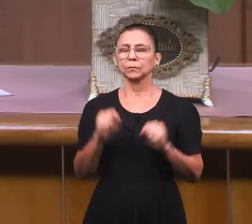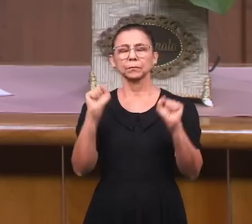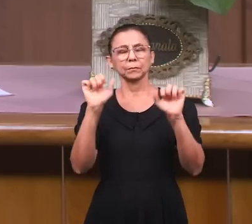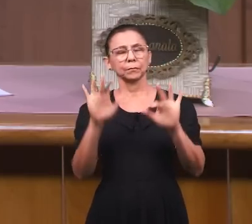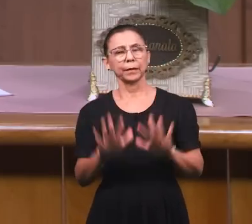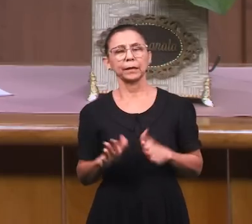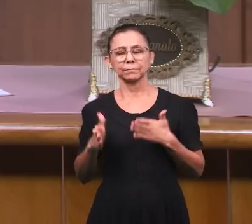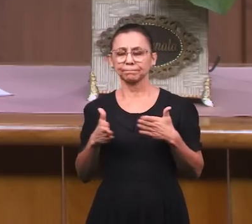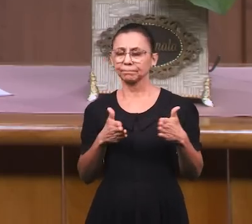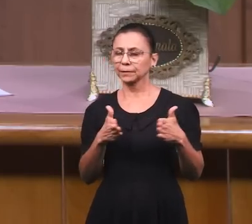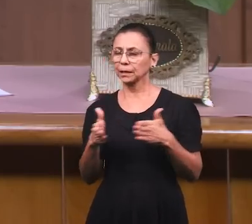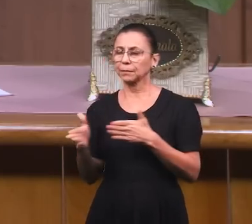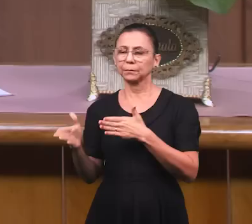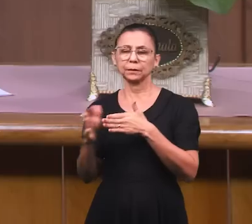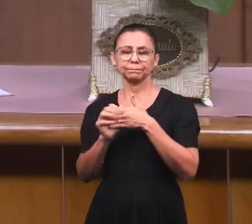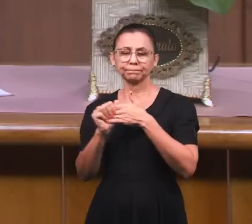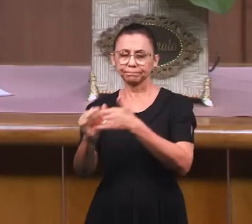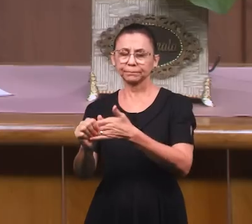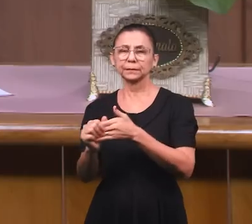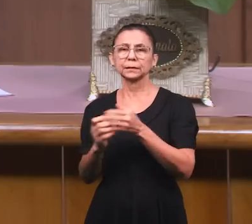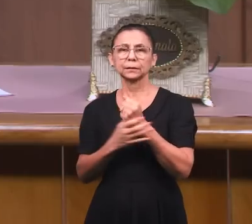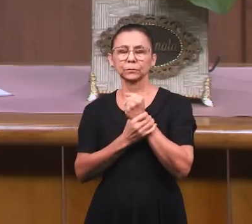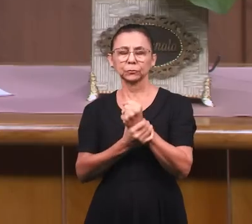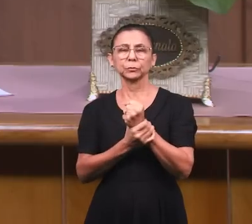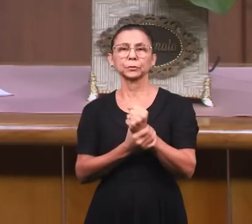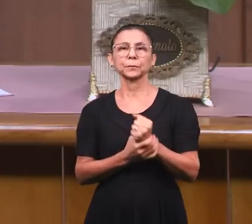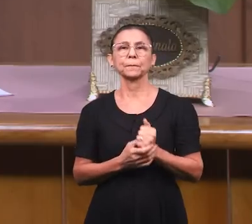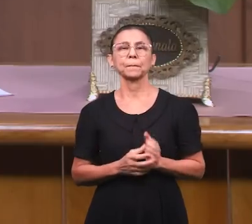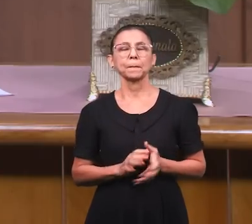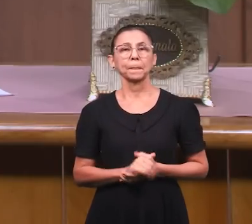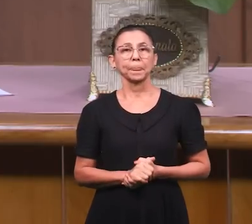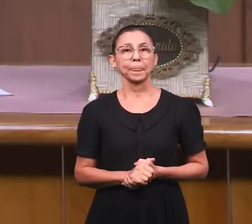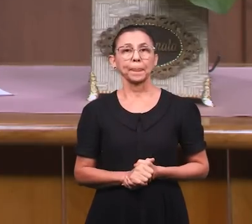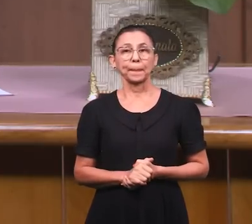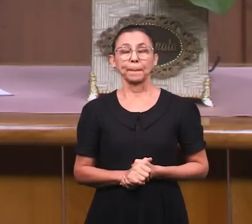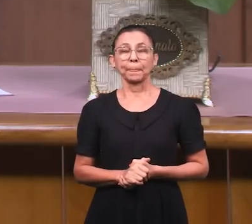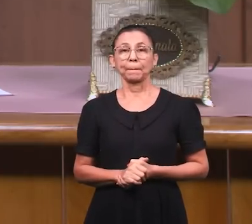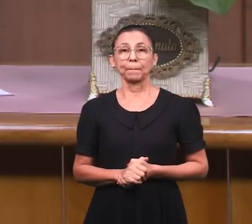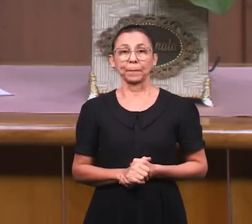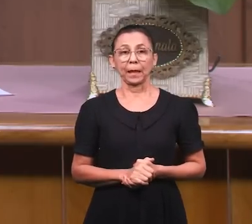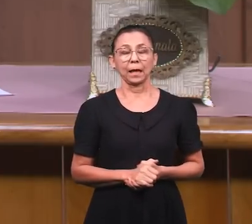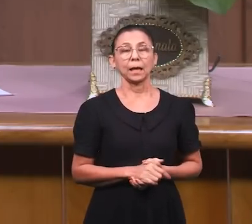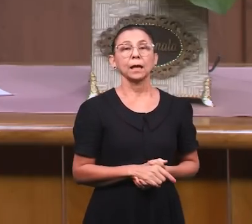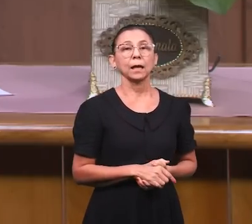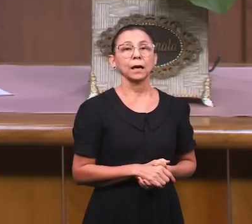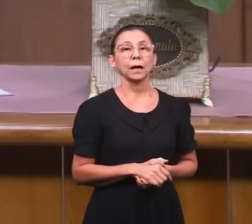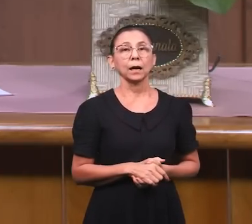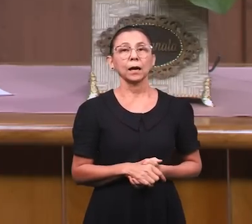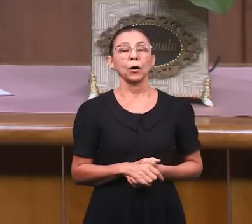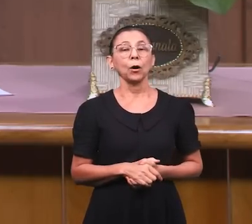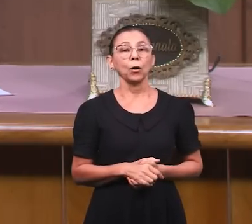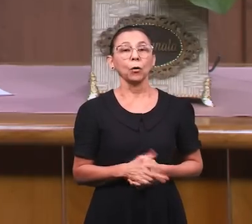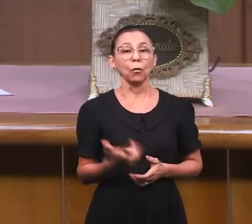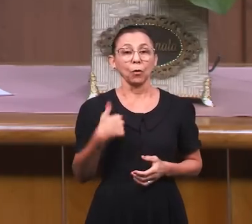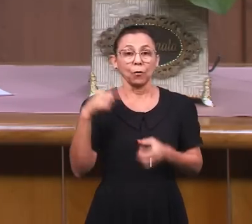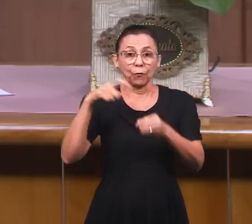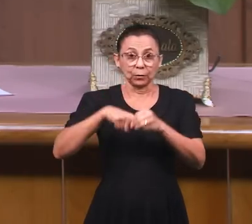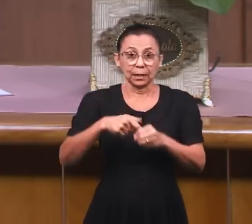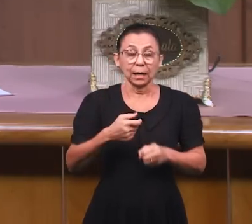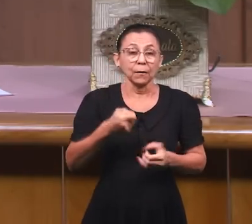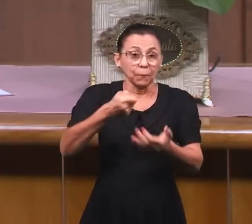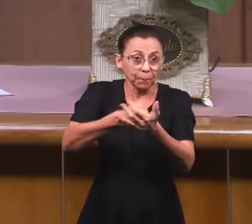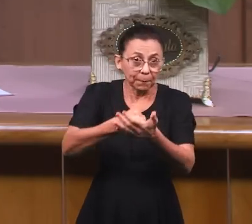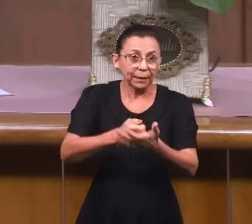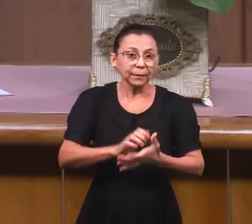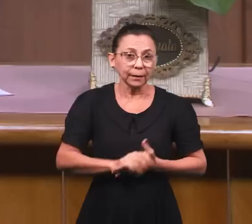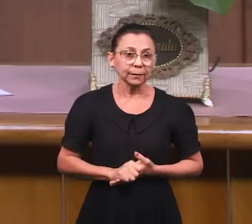a bênção na nossa caminhada, nós temos tudo. E a promessa que aquele homem fez, olha, quando eu voltar eu pagarei, mostrando o